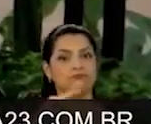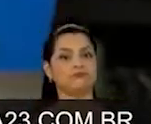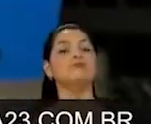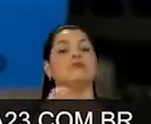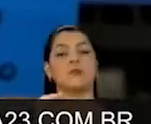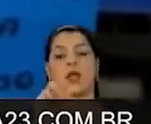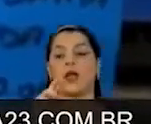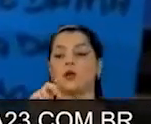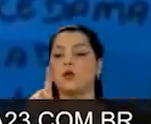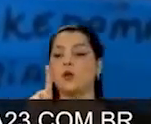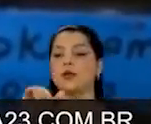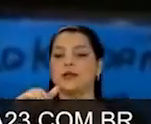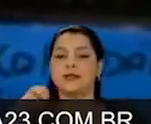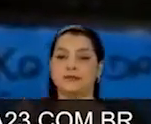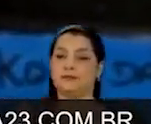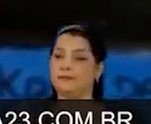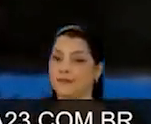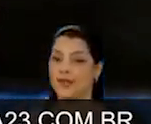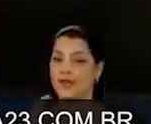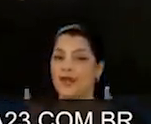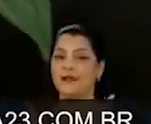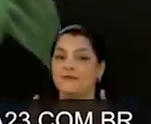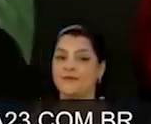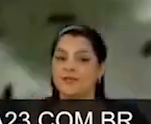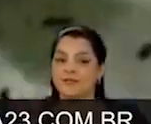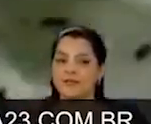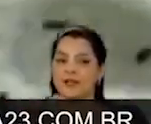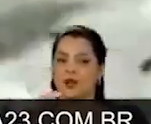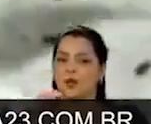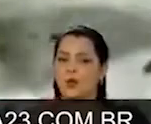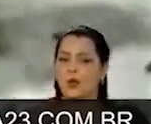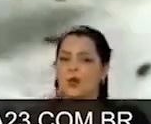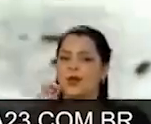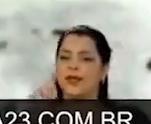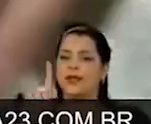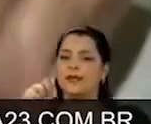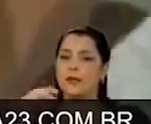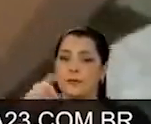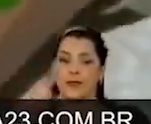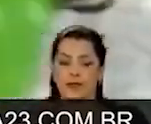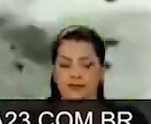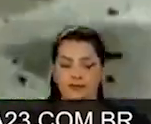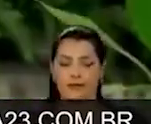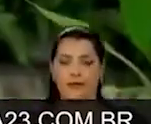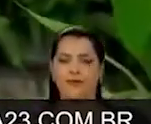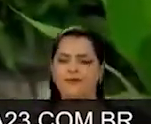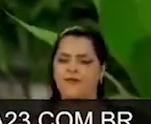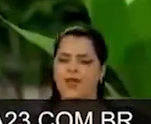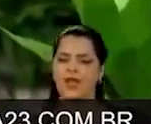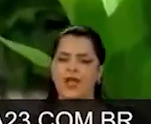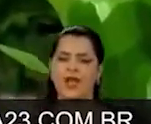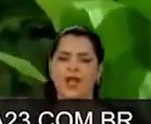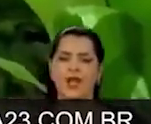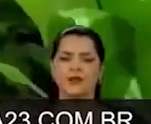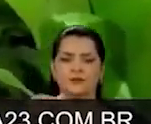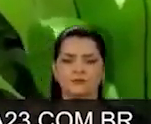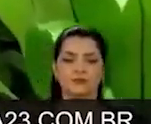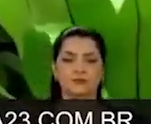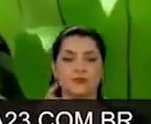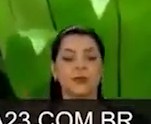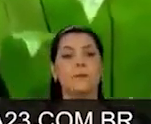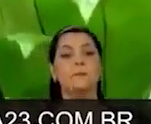da Caroline. O carro-chefe da produtora são as coquedamas, um arranjo de plantas de várias espécies feito através de uma